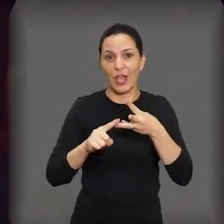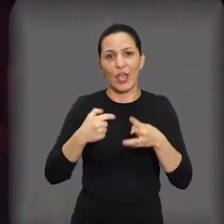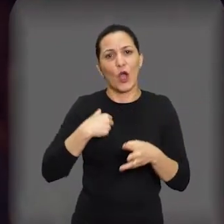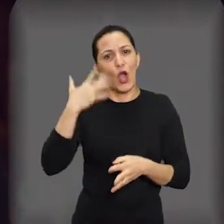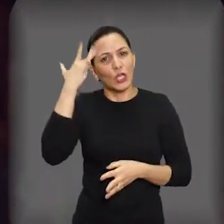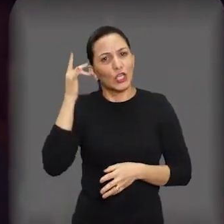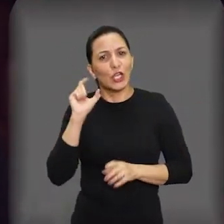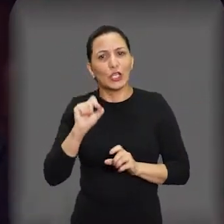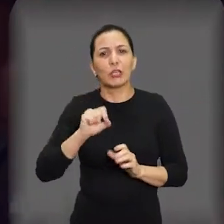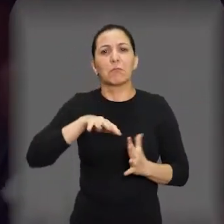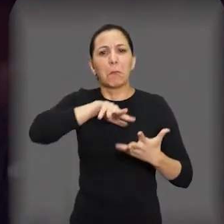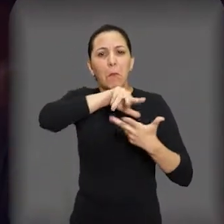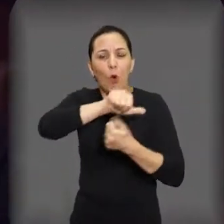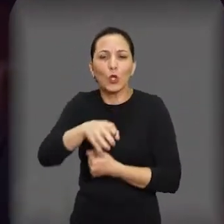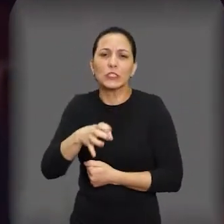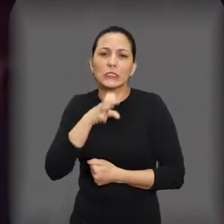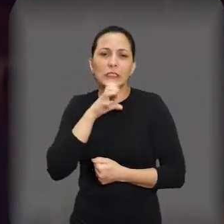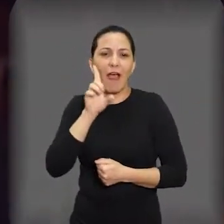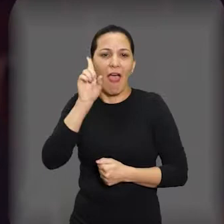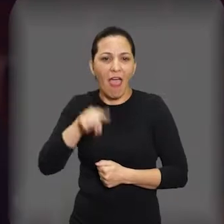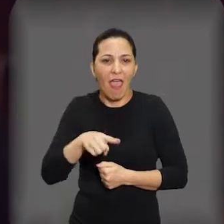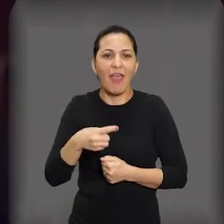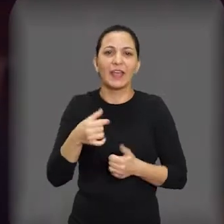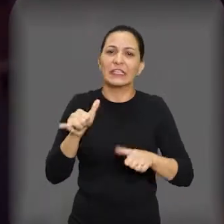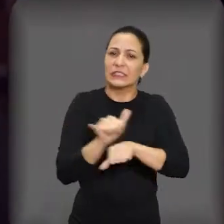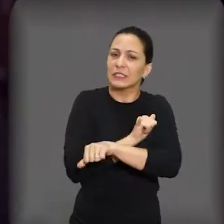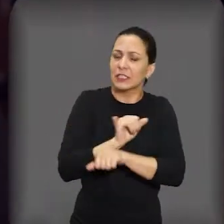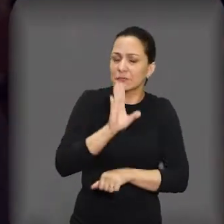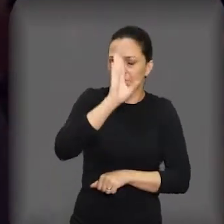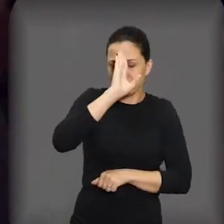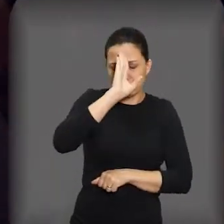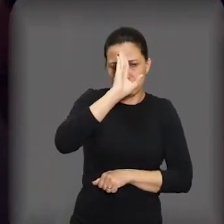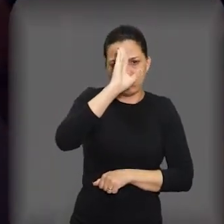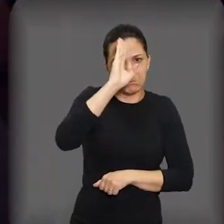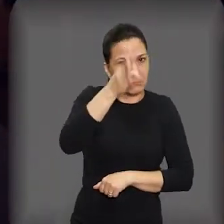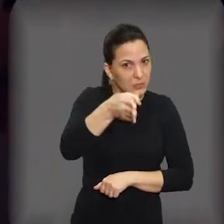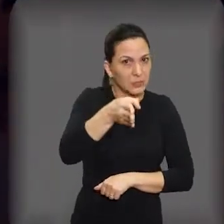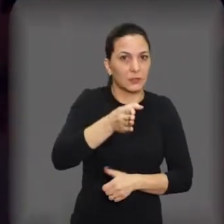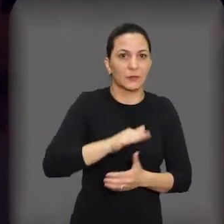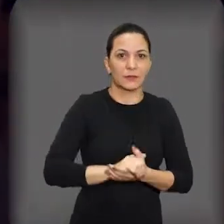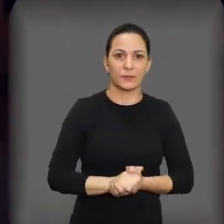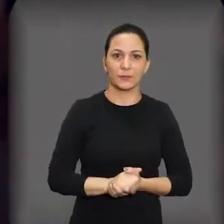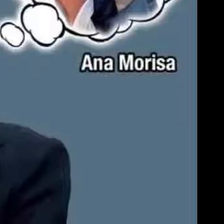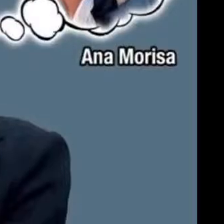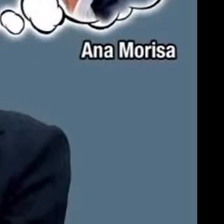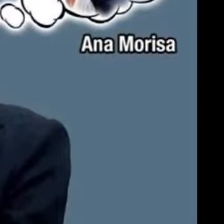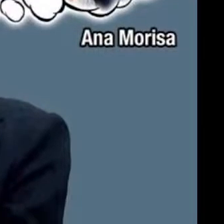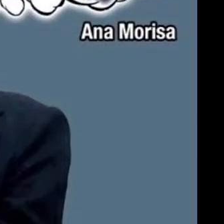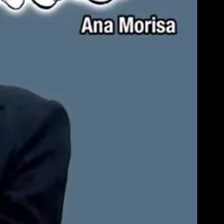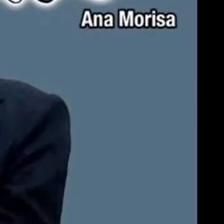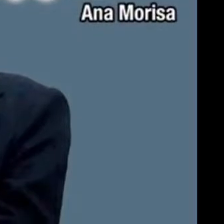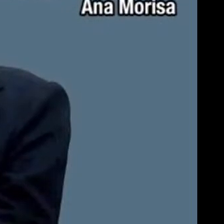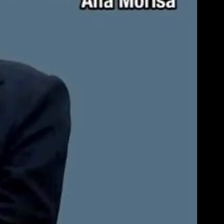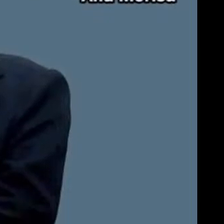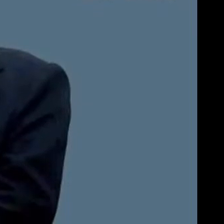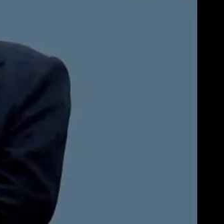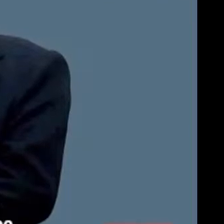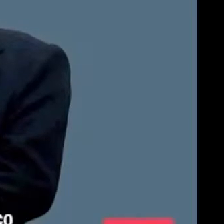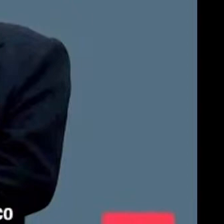Eu acho que a comédia é um dos principais mecanismos de crítica no mundo.